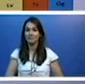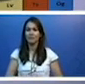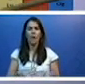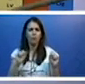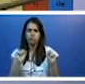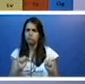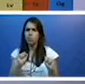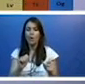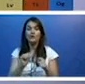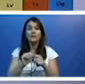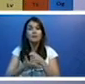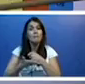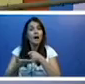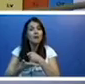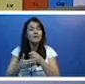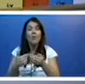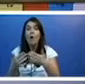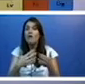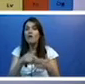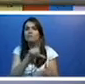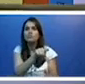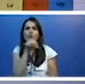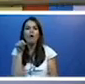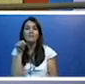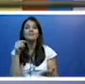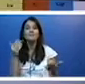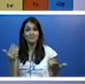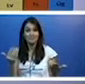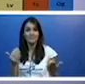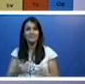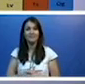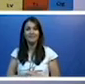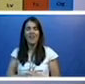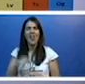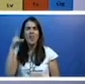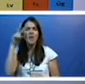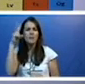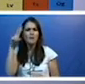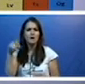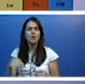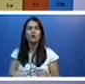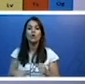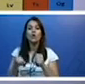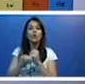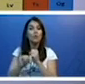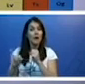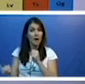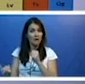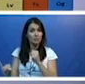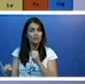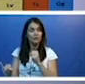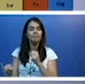uma base com qualquer um desses átomos. Lembrando que a quantidade lá do cátion vai ser a quantidade de elétrons